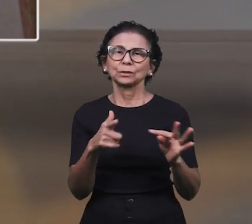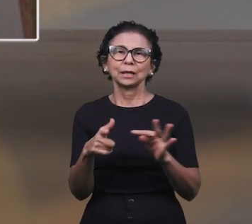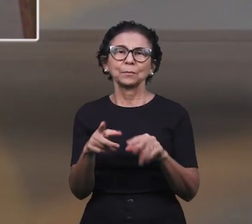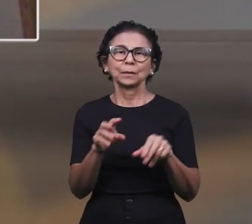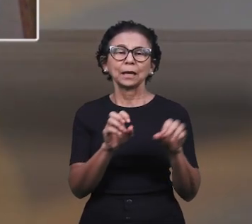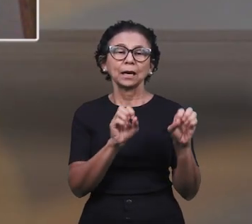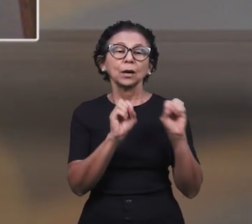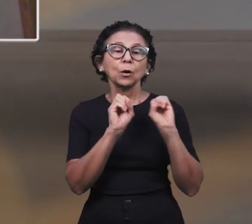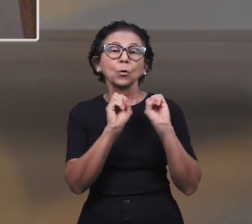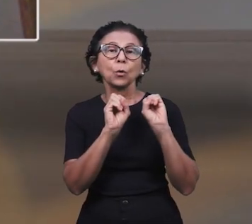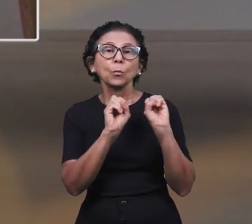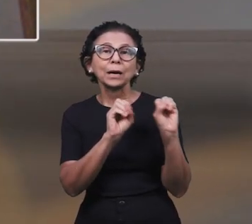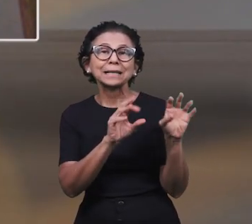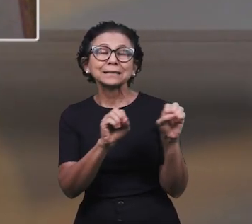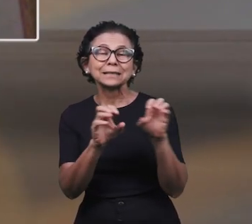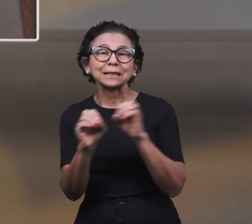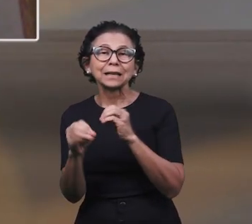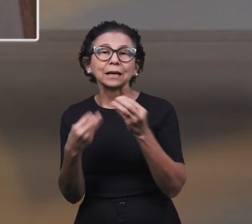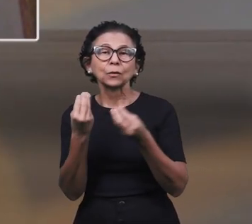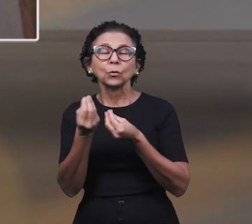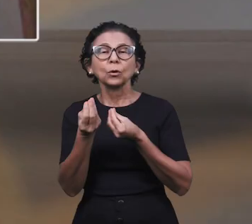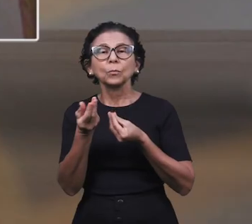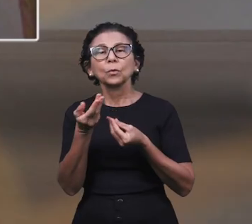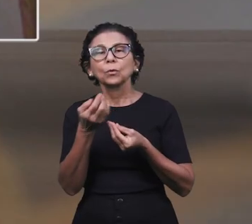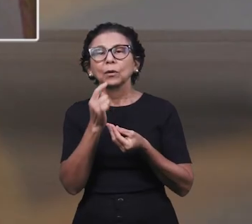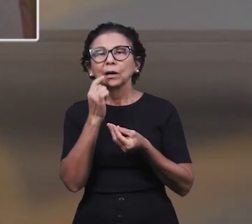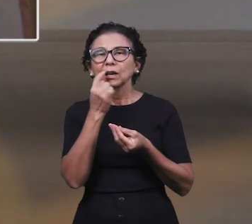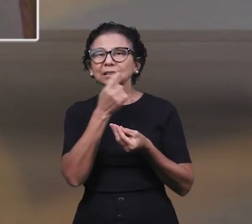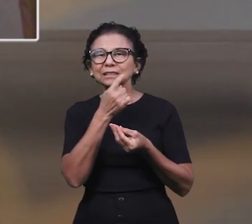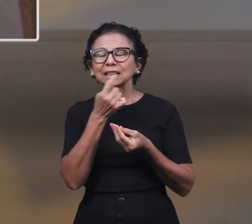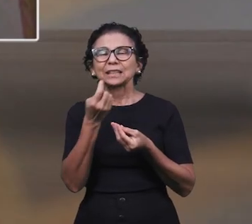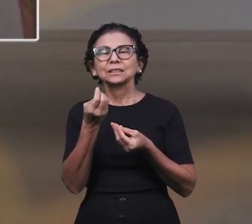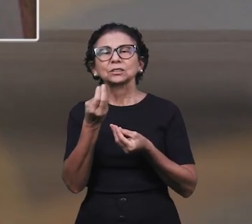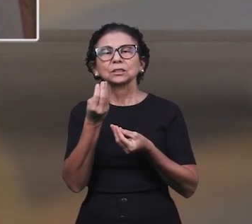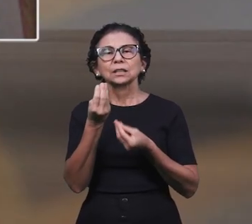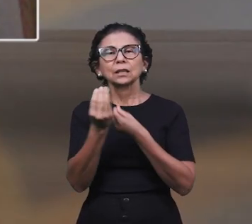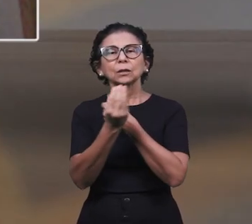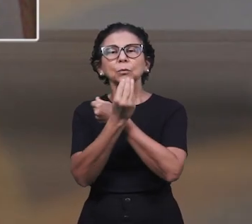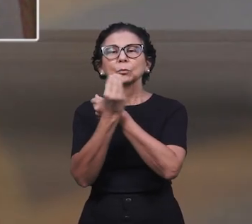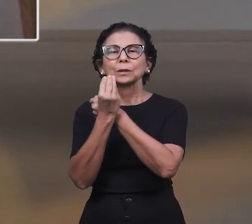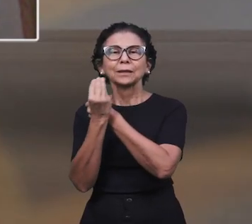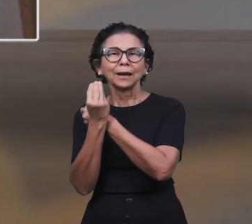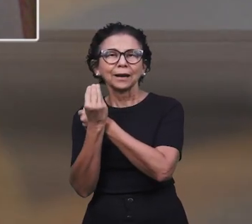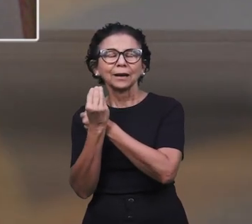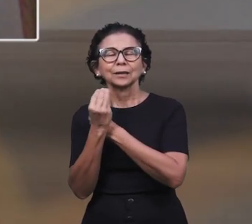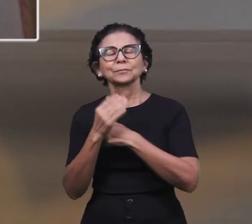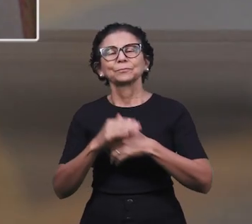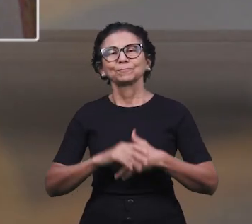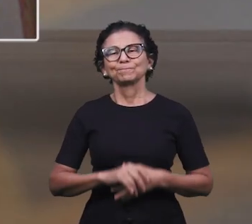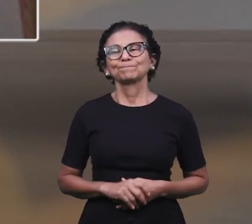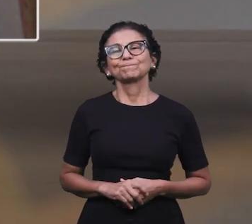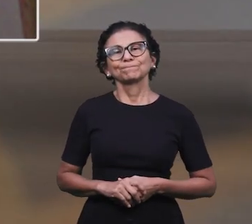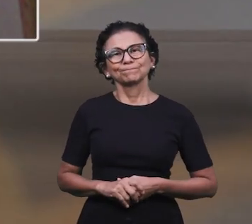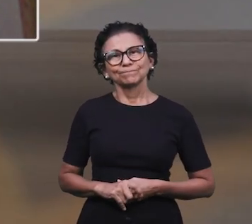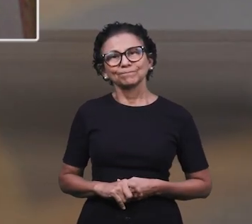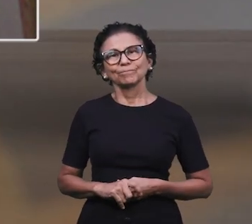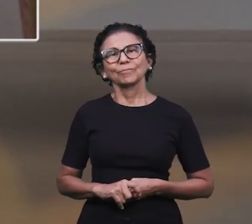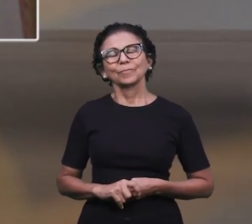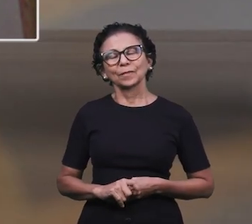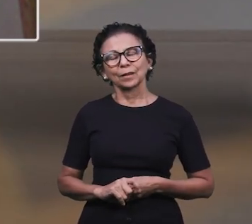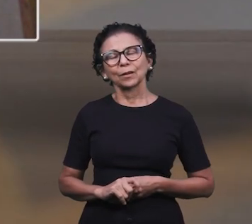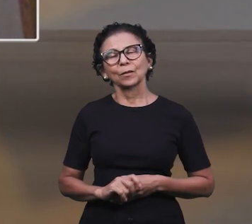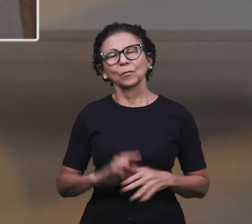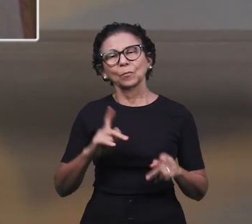educativo para mostrar como preservar os seus dentes, e com isso ainda nós percebemos um grande número